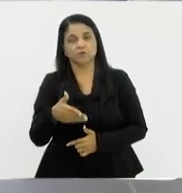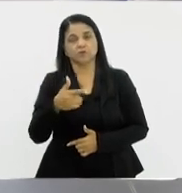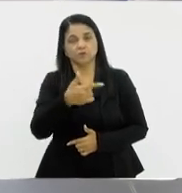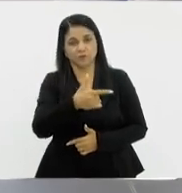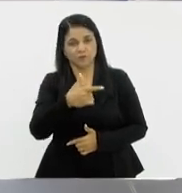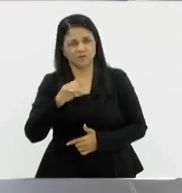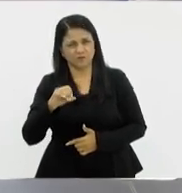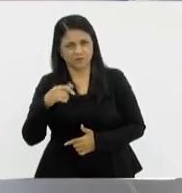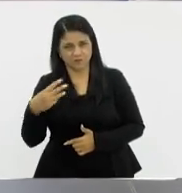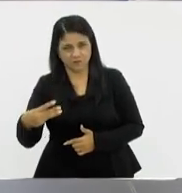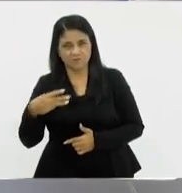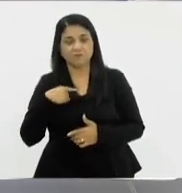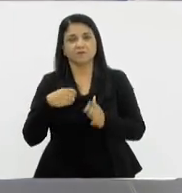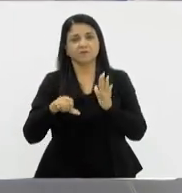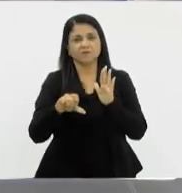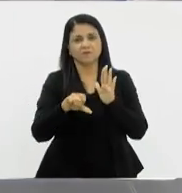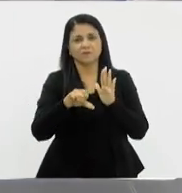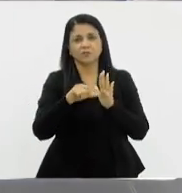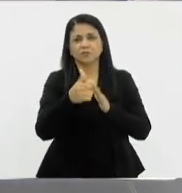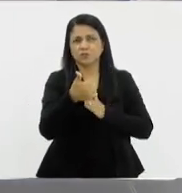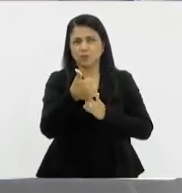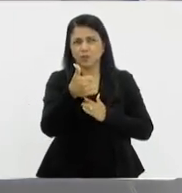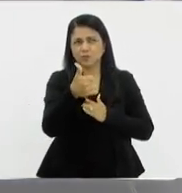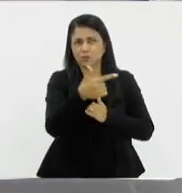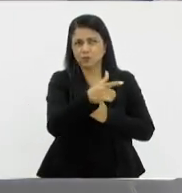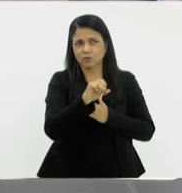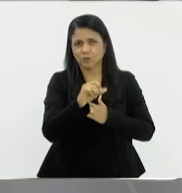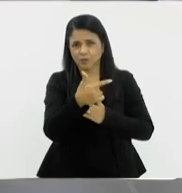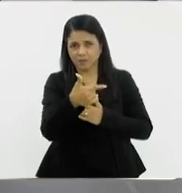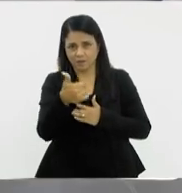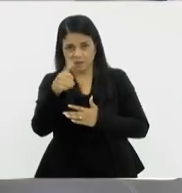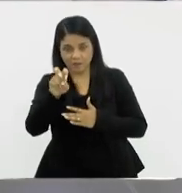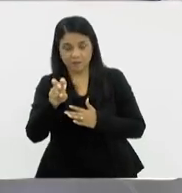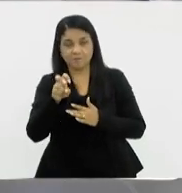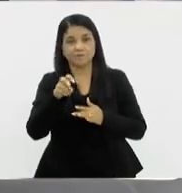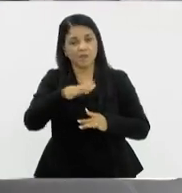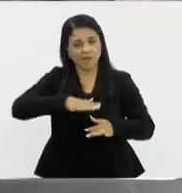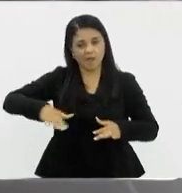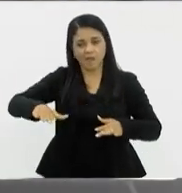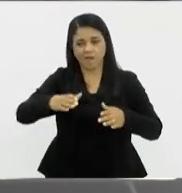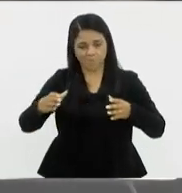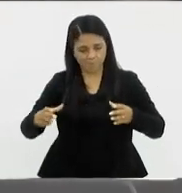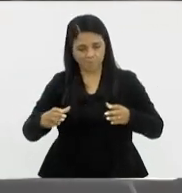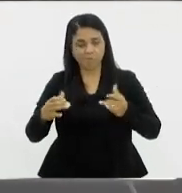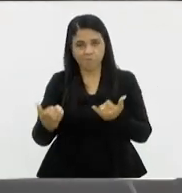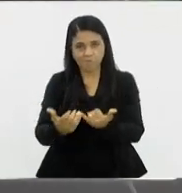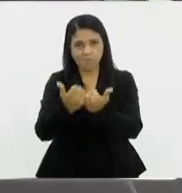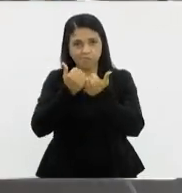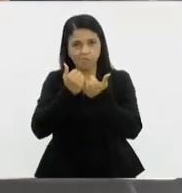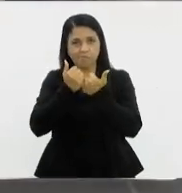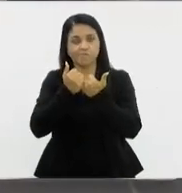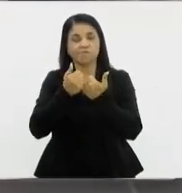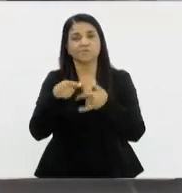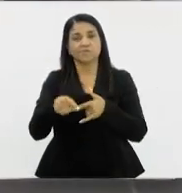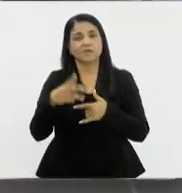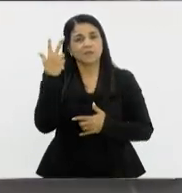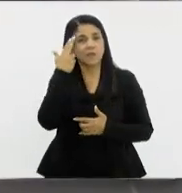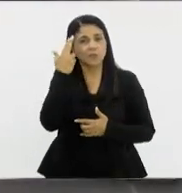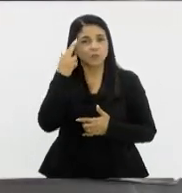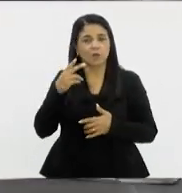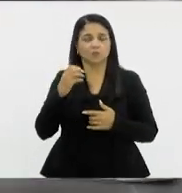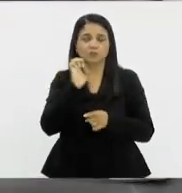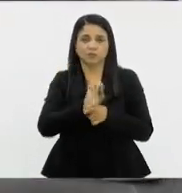pelo requerimento 49 de 2015, que tomba a orla da Baía de Guanabara como monumento natural e paisagístico do estado do Rio de